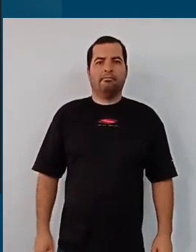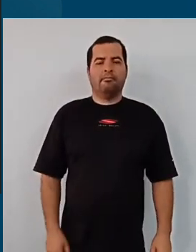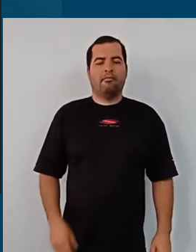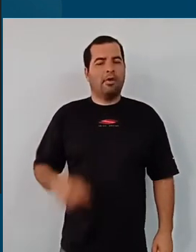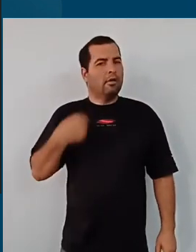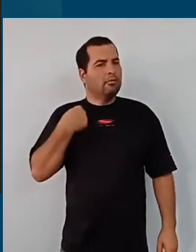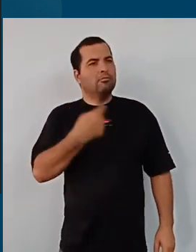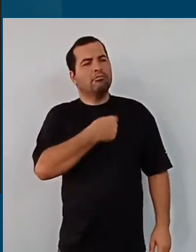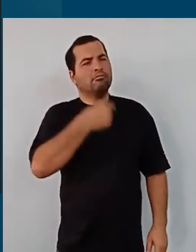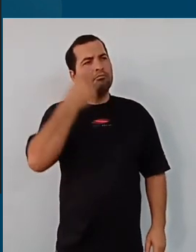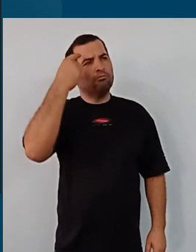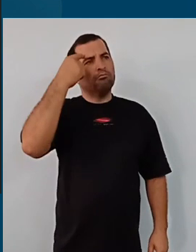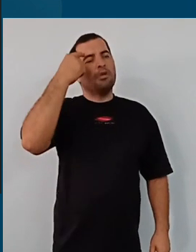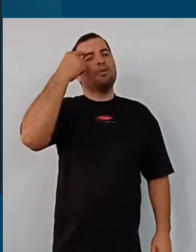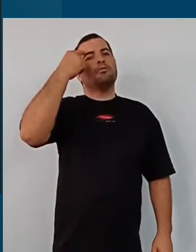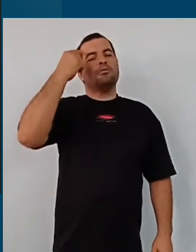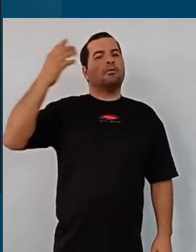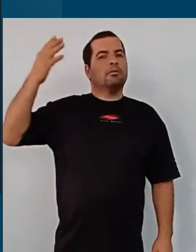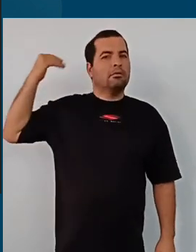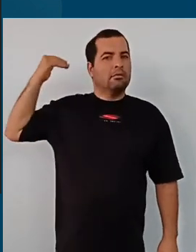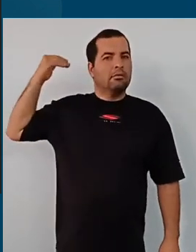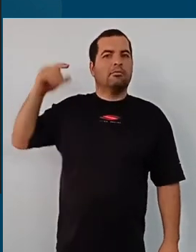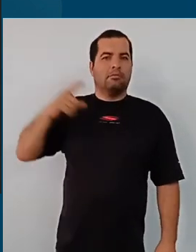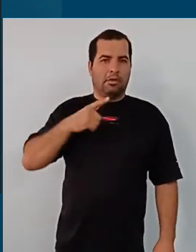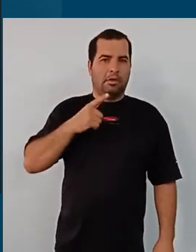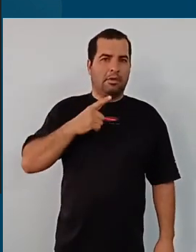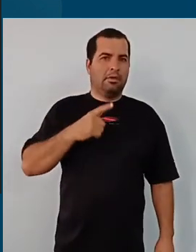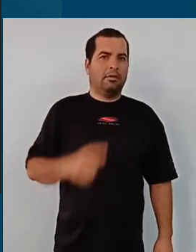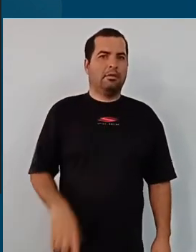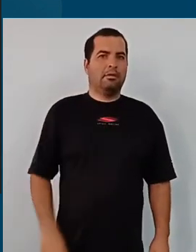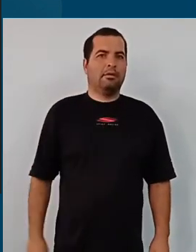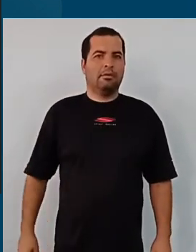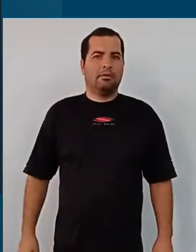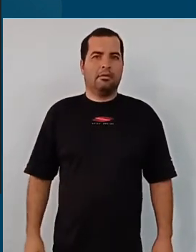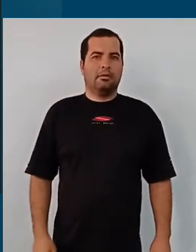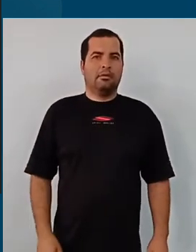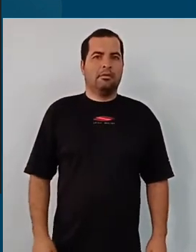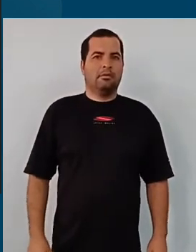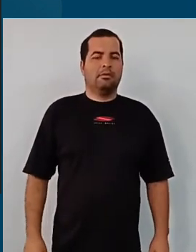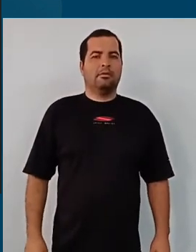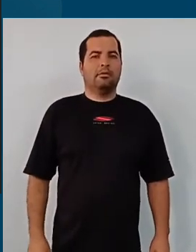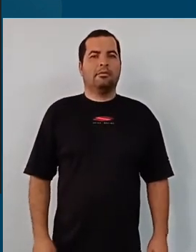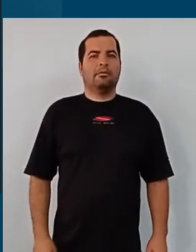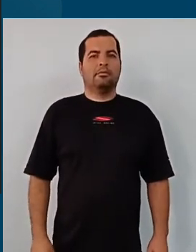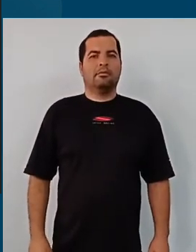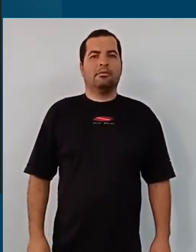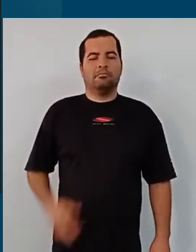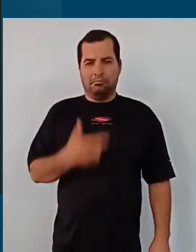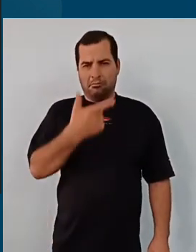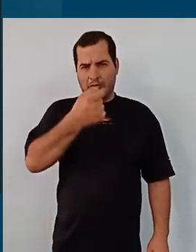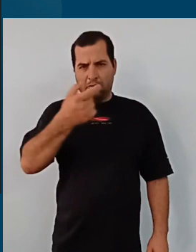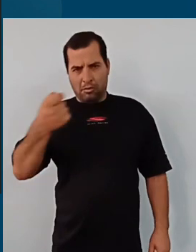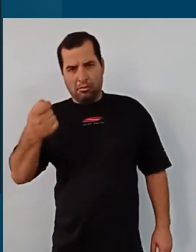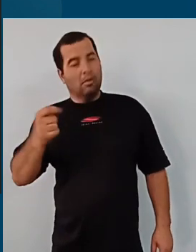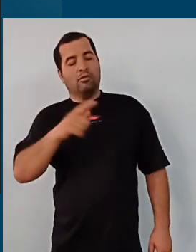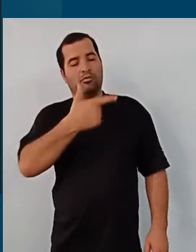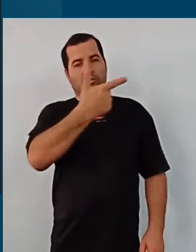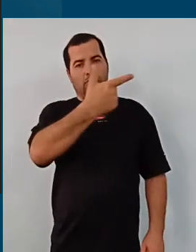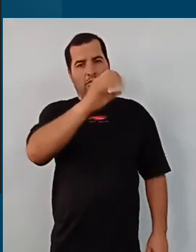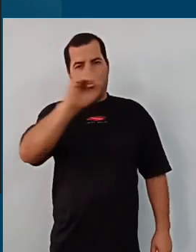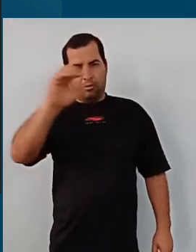Se a gente der um pulo ainda na virada do século, desculpa, eu não vou pular ainda,